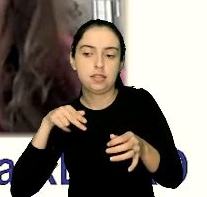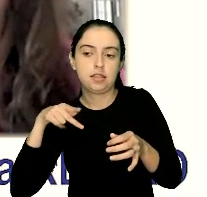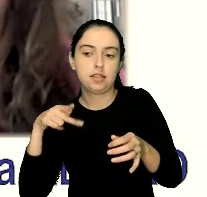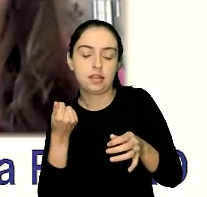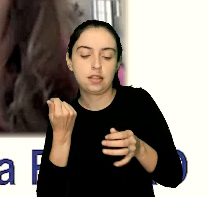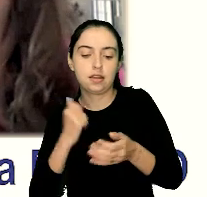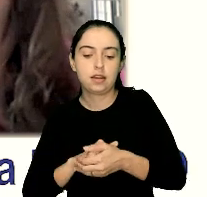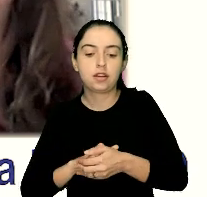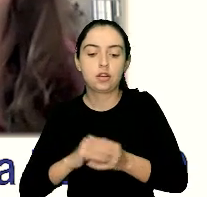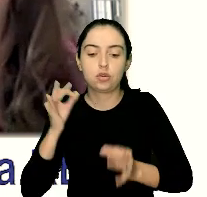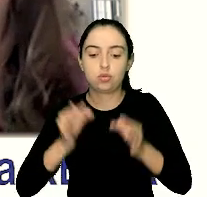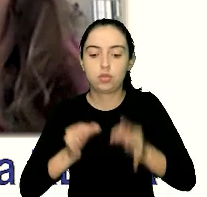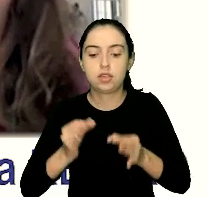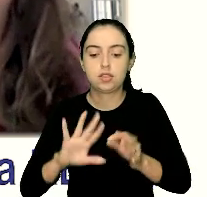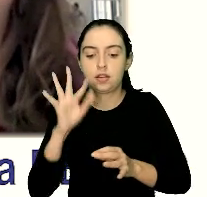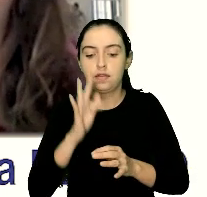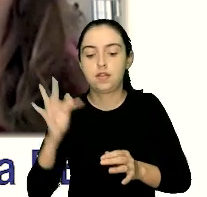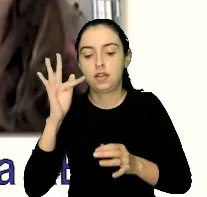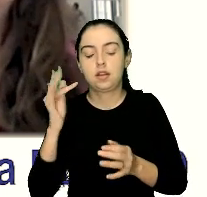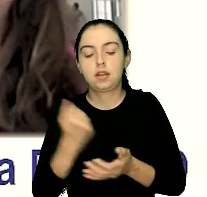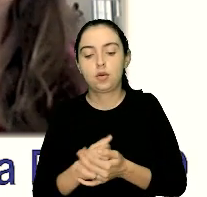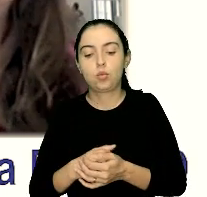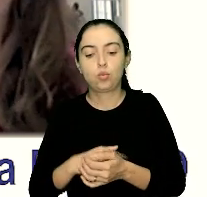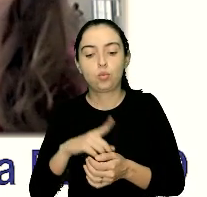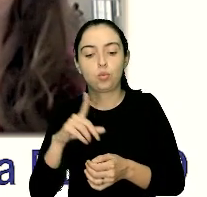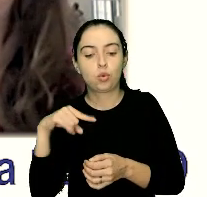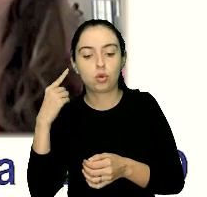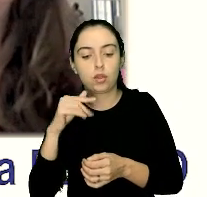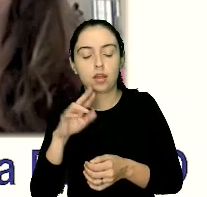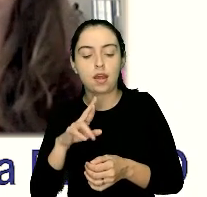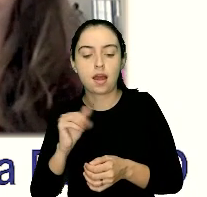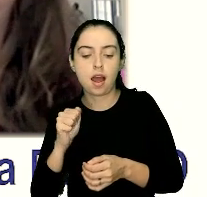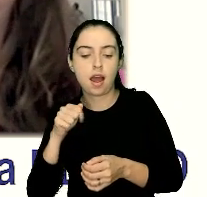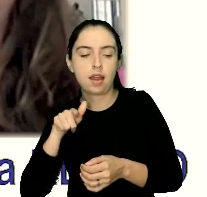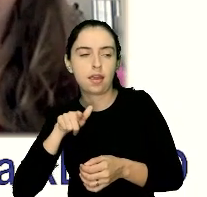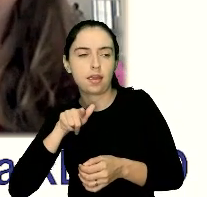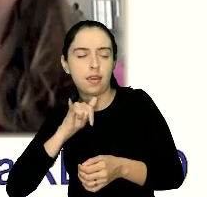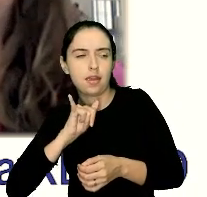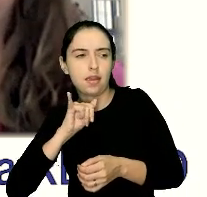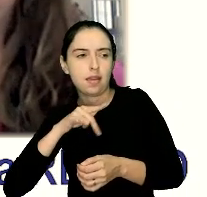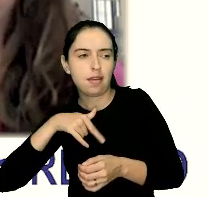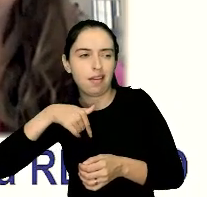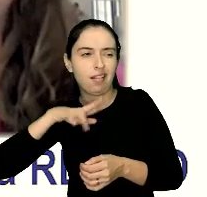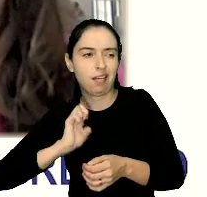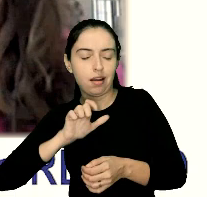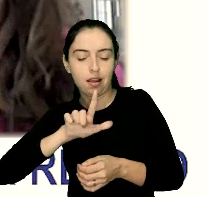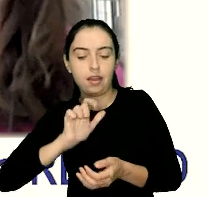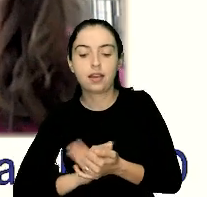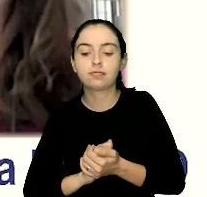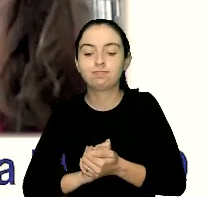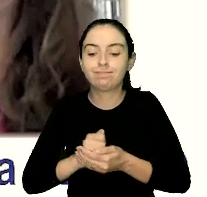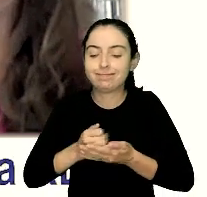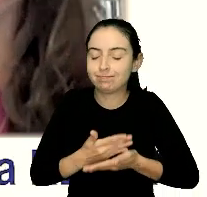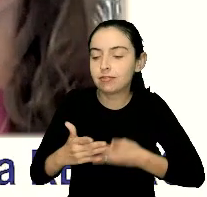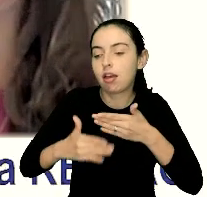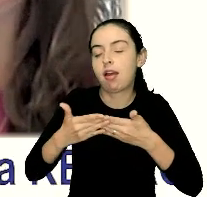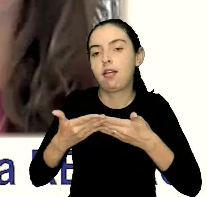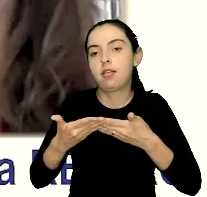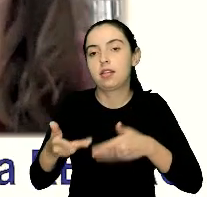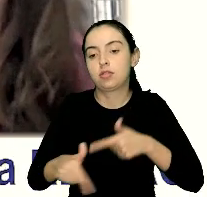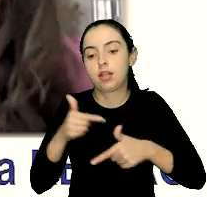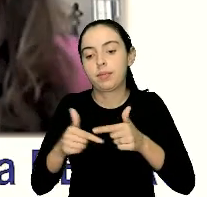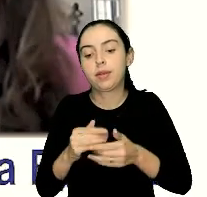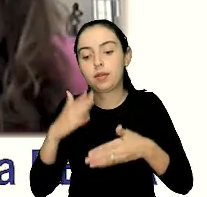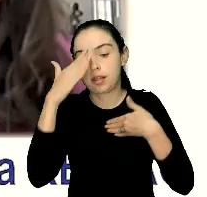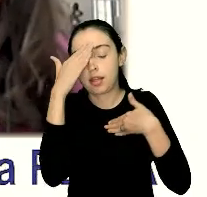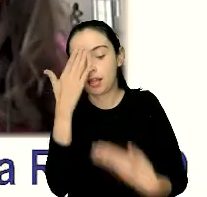doutora Raicler Baldresca, pela oportunidade de participar deste trabalho. Agradeço também à equipe da